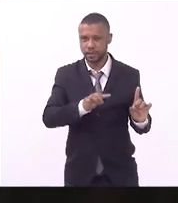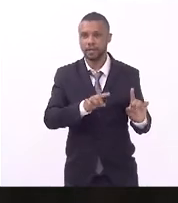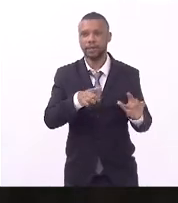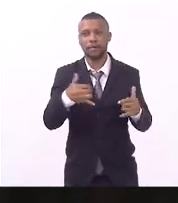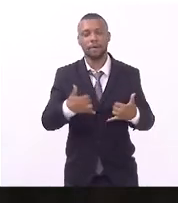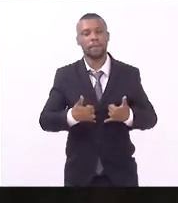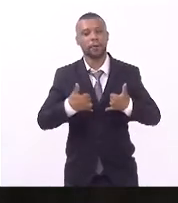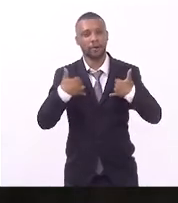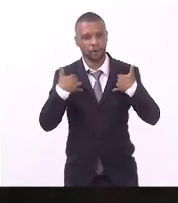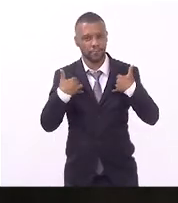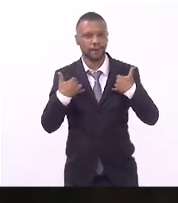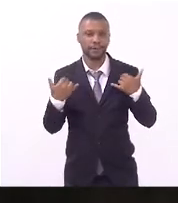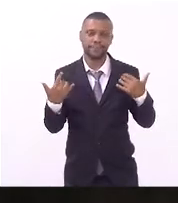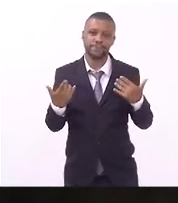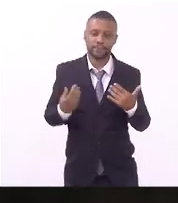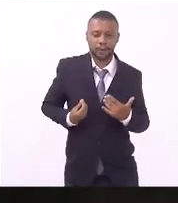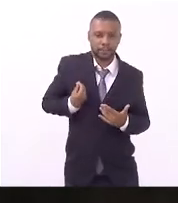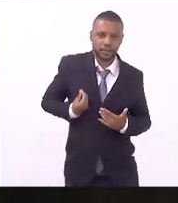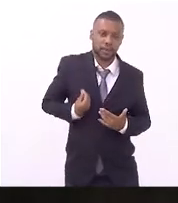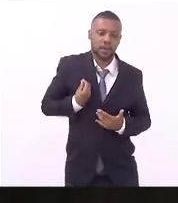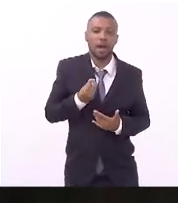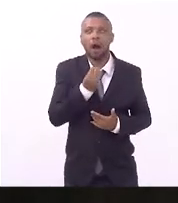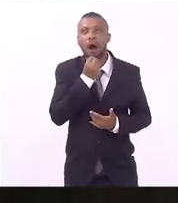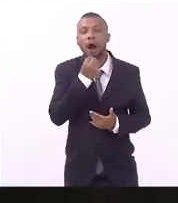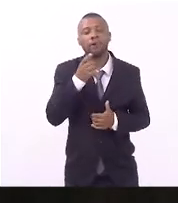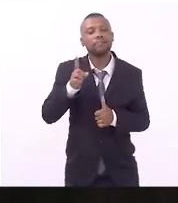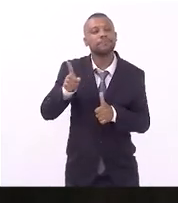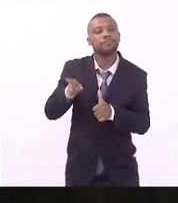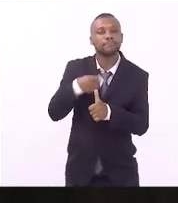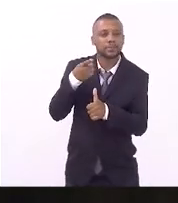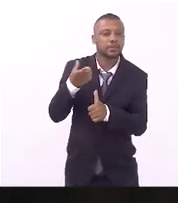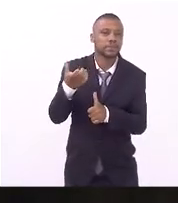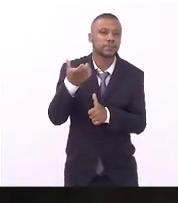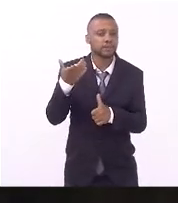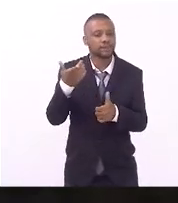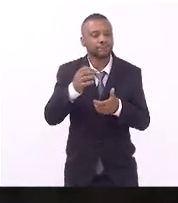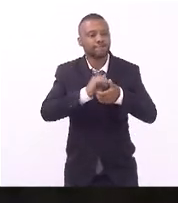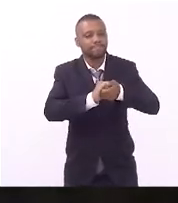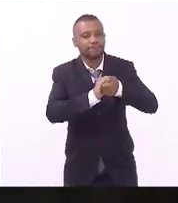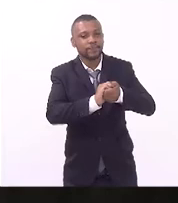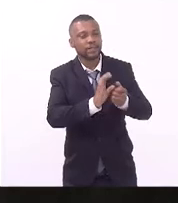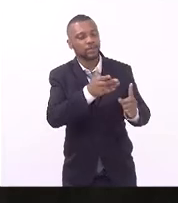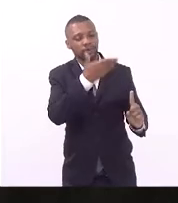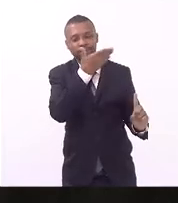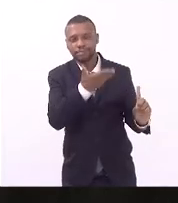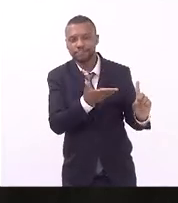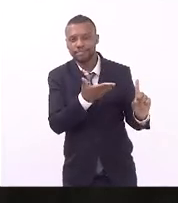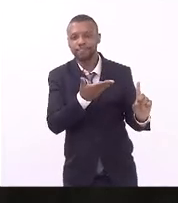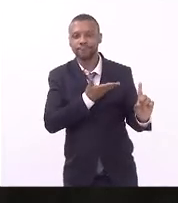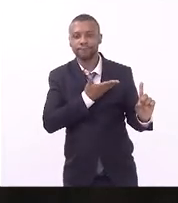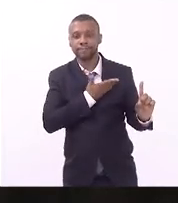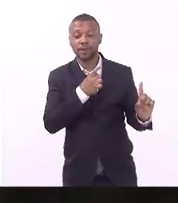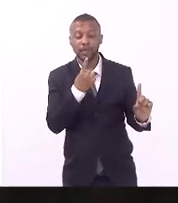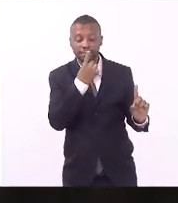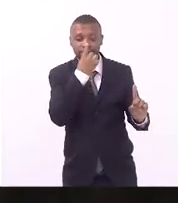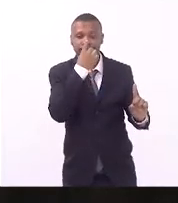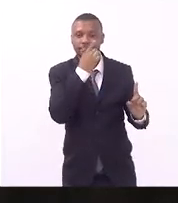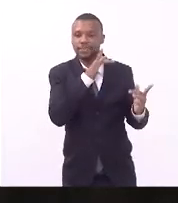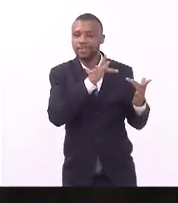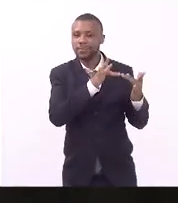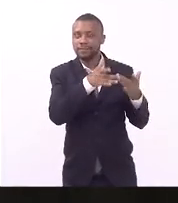aqui. Claro, em primeiro lugar, cumprimentar o nosso querido Pajé. A gente fala nessa, com essa intimidade toda,